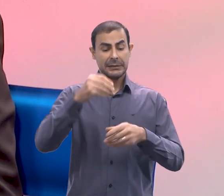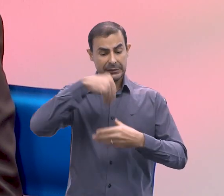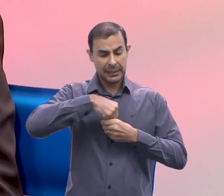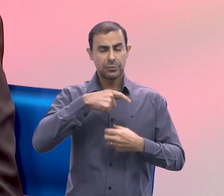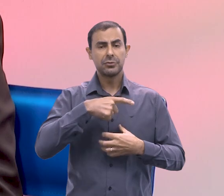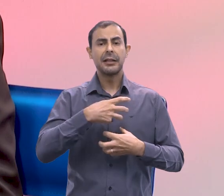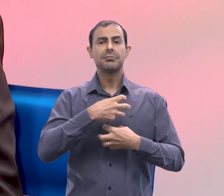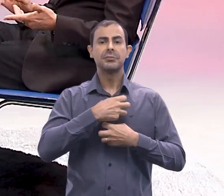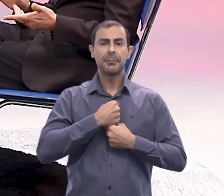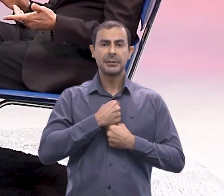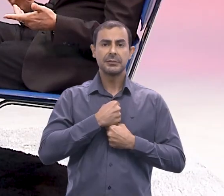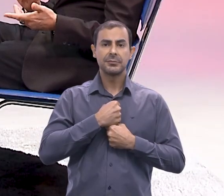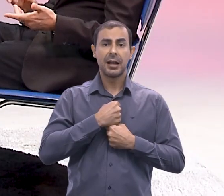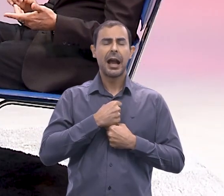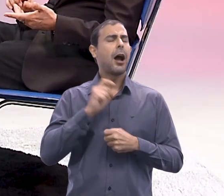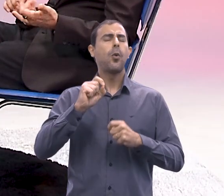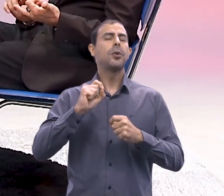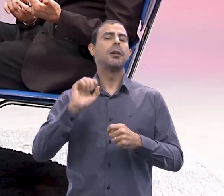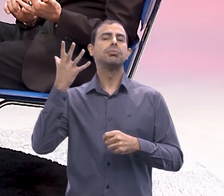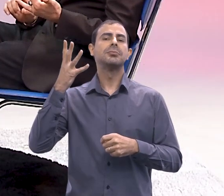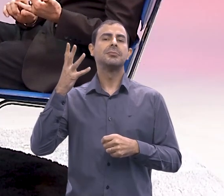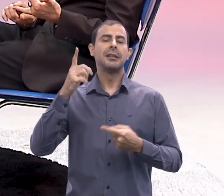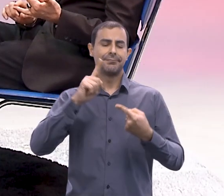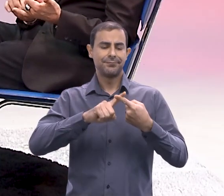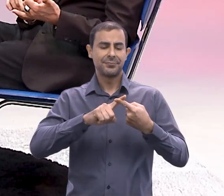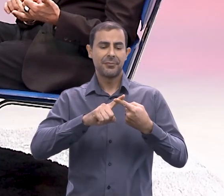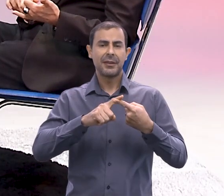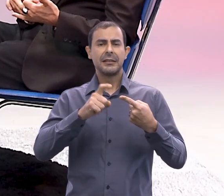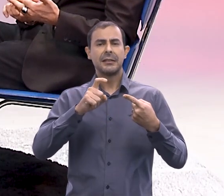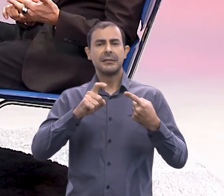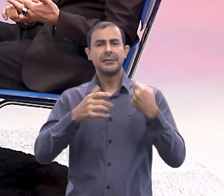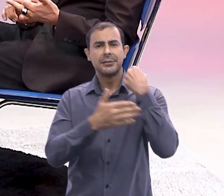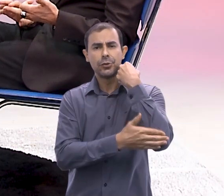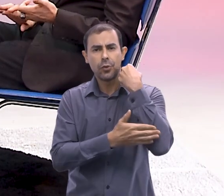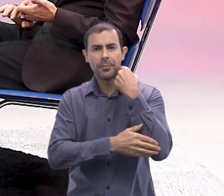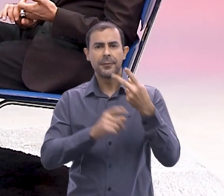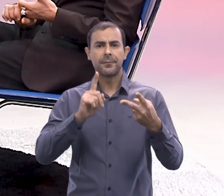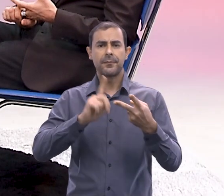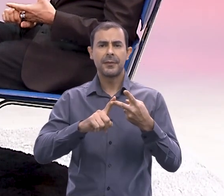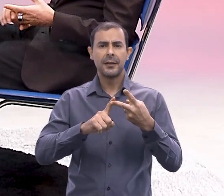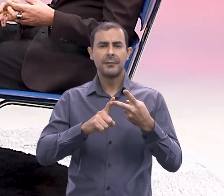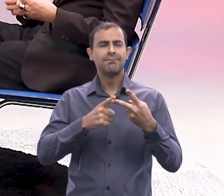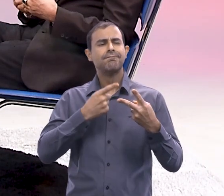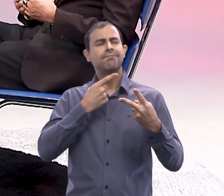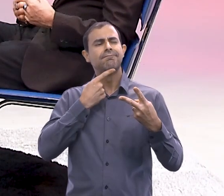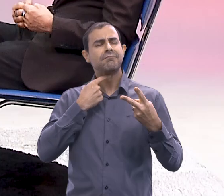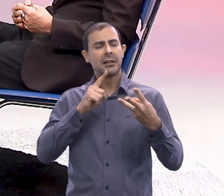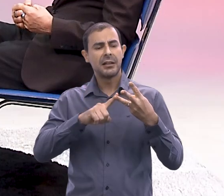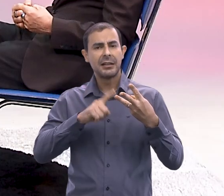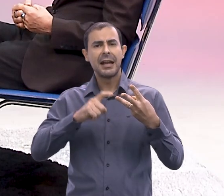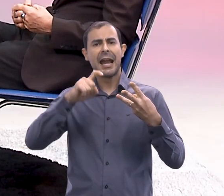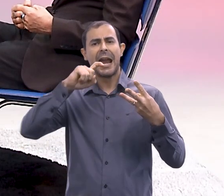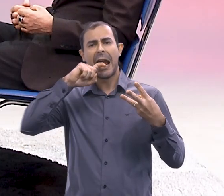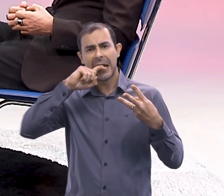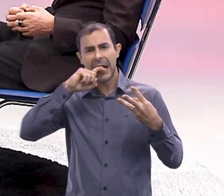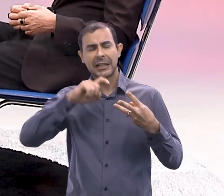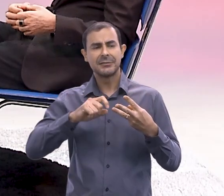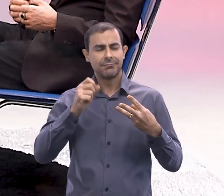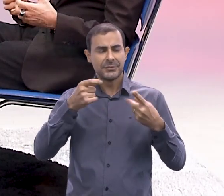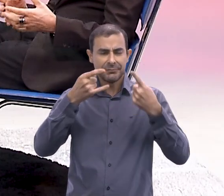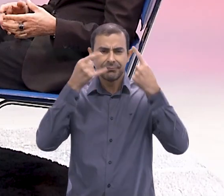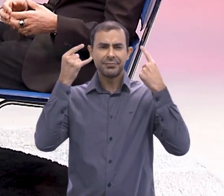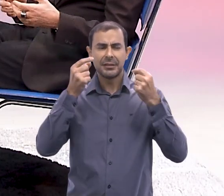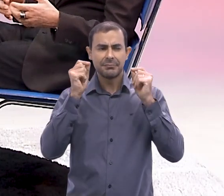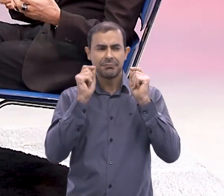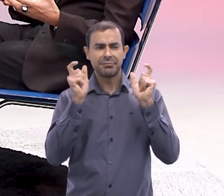aquilo vai desencadear em mim 3 sentidos: ciúme, cobiça e inveja. Já estou desestabilizado emocionalmente, então eu não